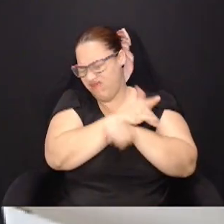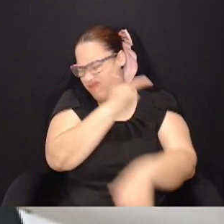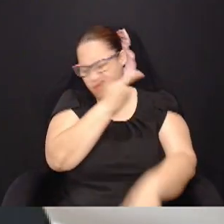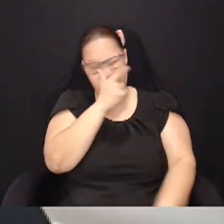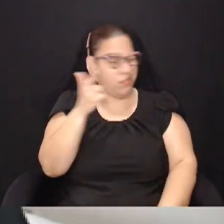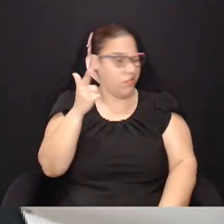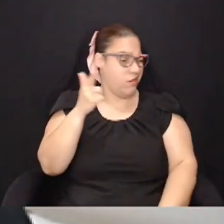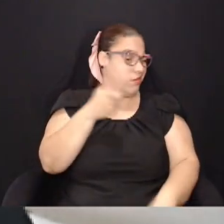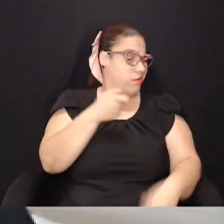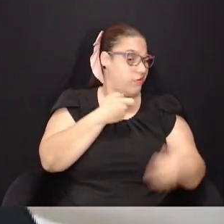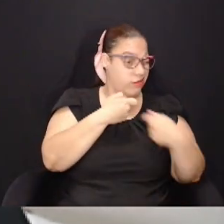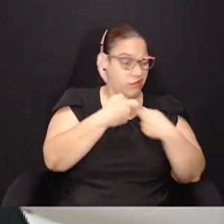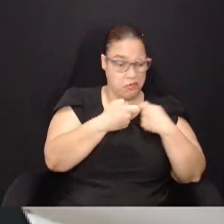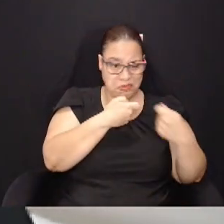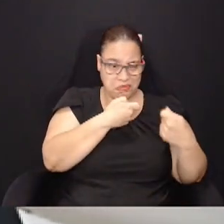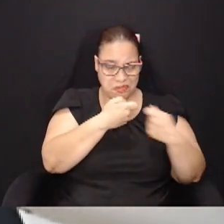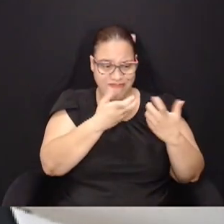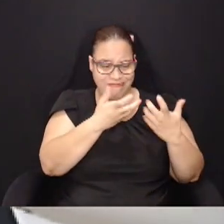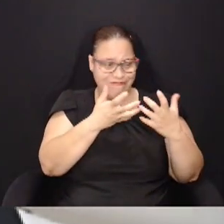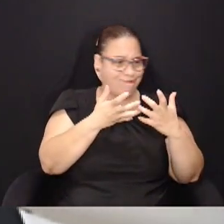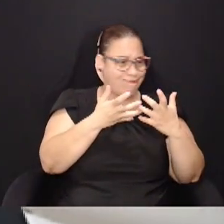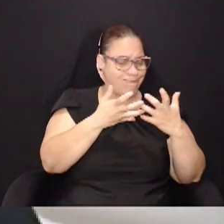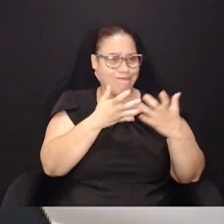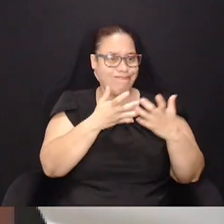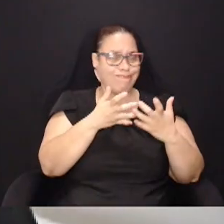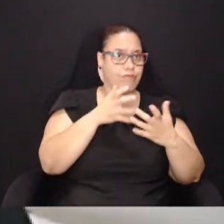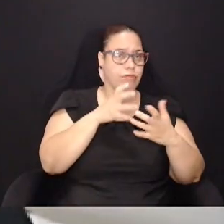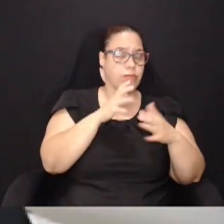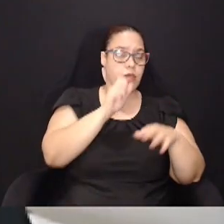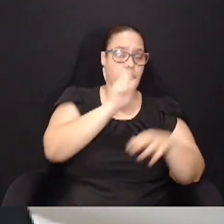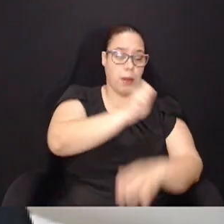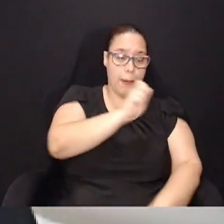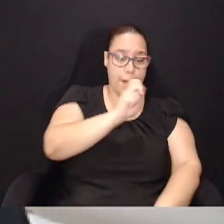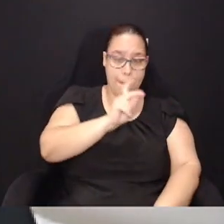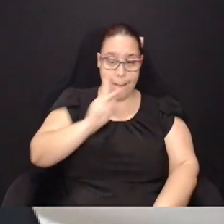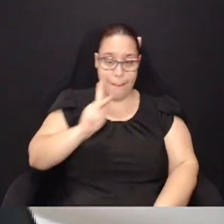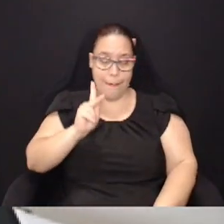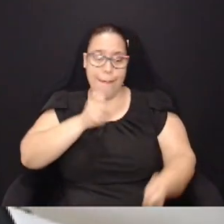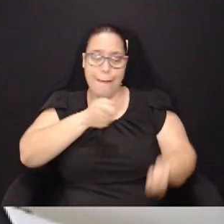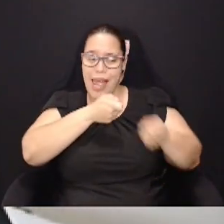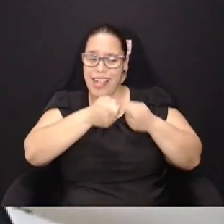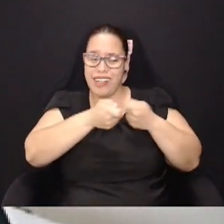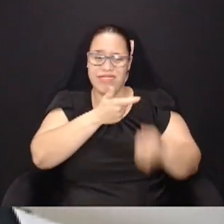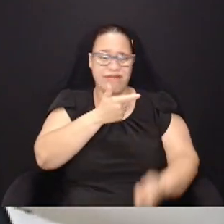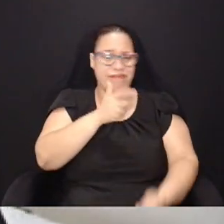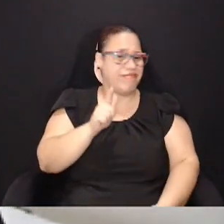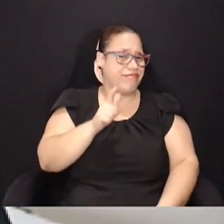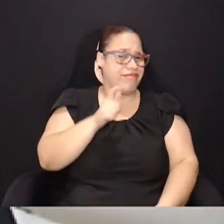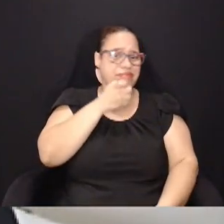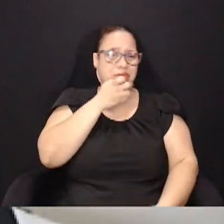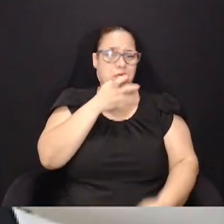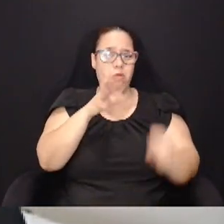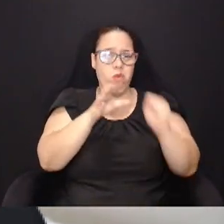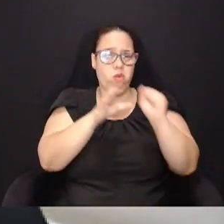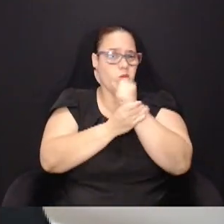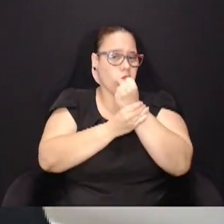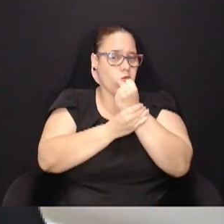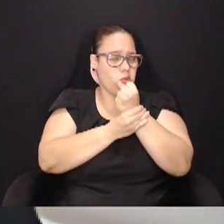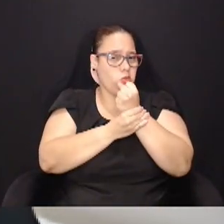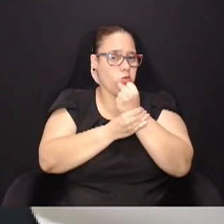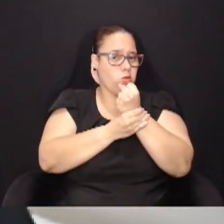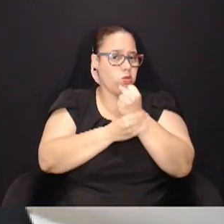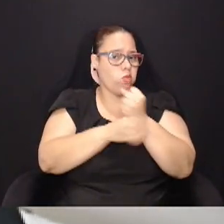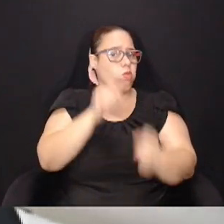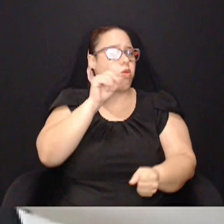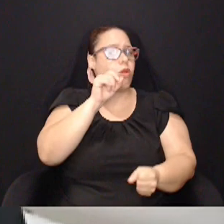controle, né, que hoje tem vários aplicativos que você controle, ainda não é seguro. O que é mais